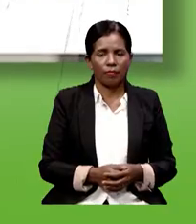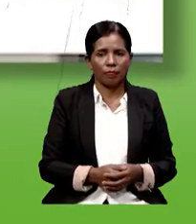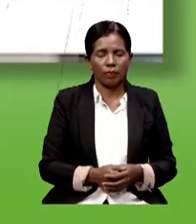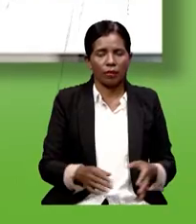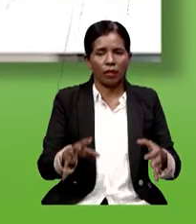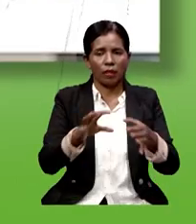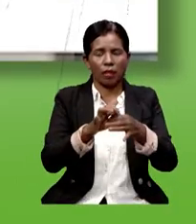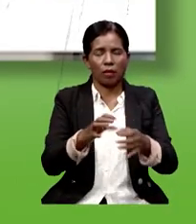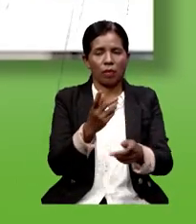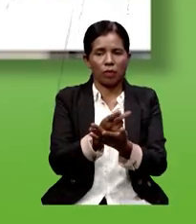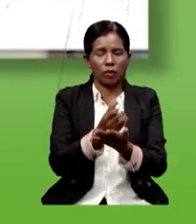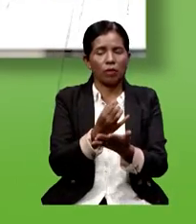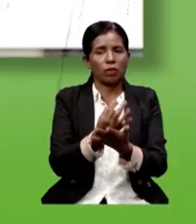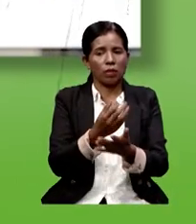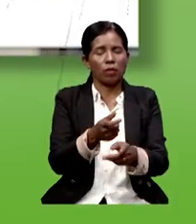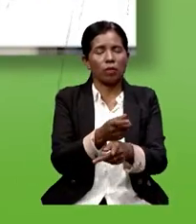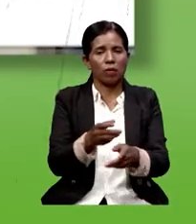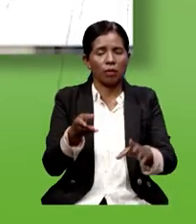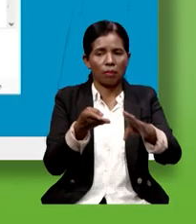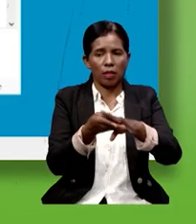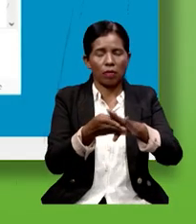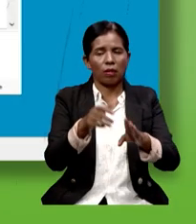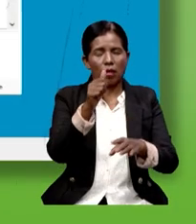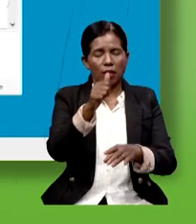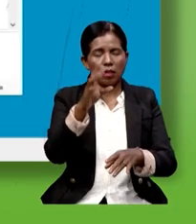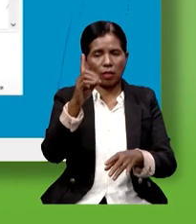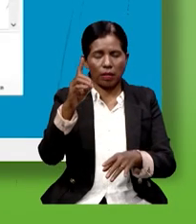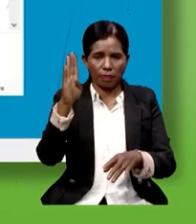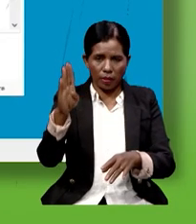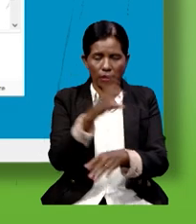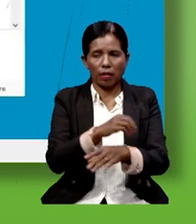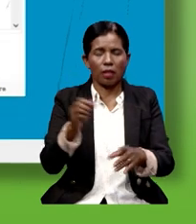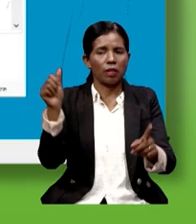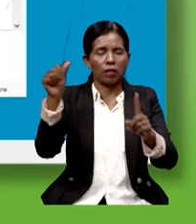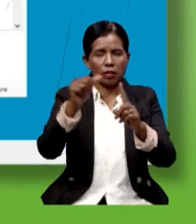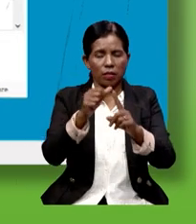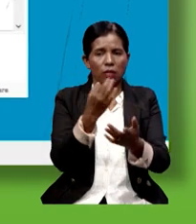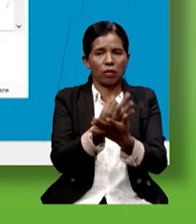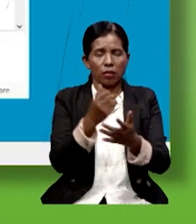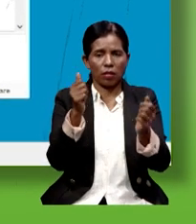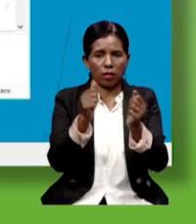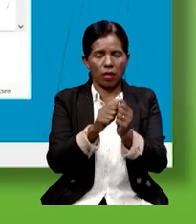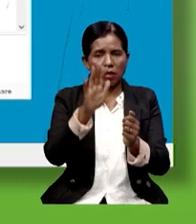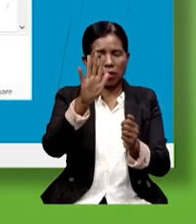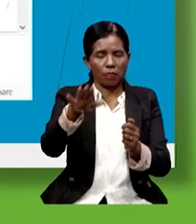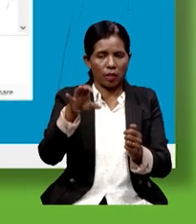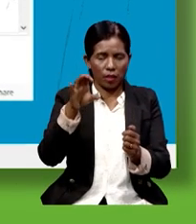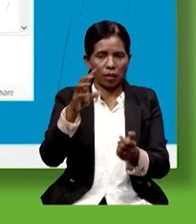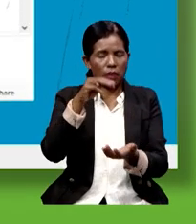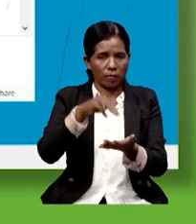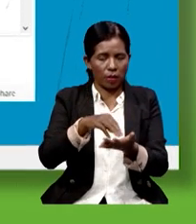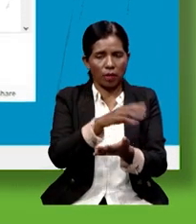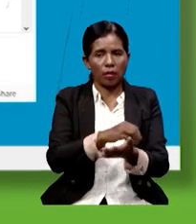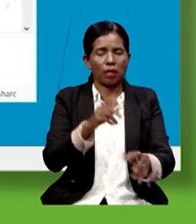Ligado ao empréstimo do governo Halo Banco de Desenvolvimento Asiático, nebe atinge o dólar americano Tokonatus Lima Recin, no